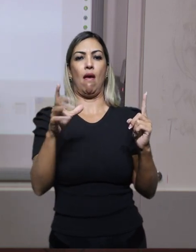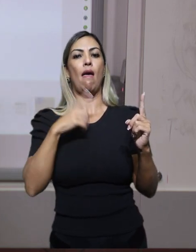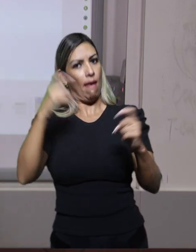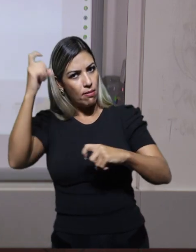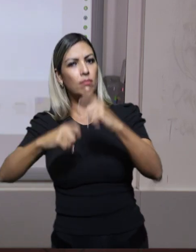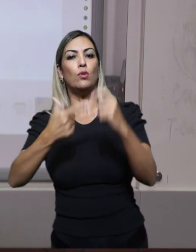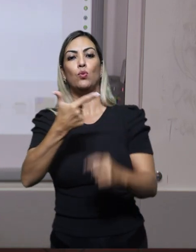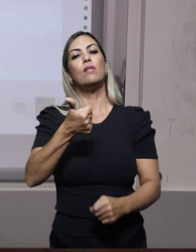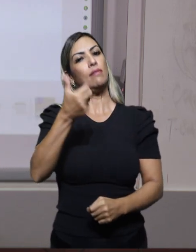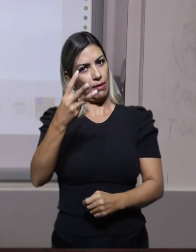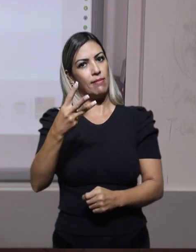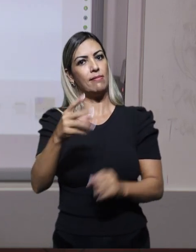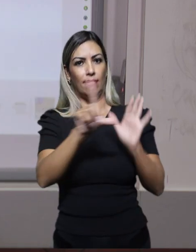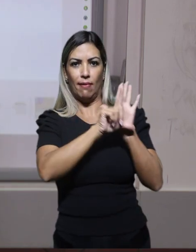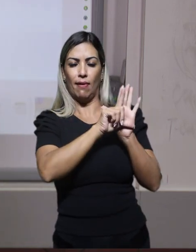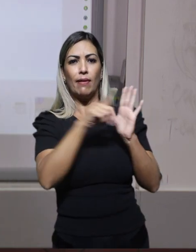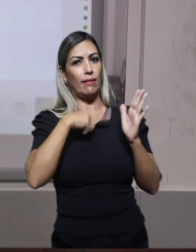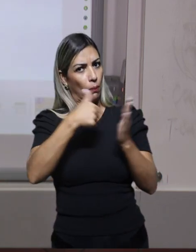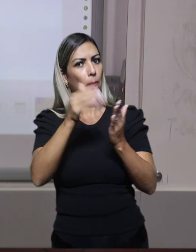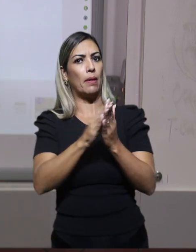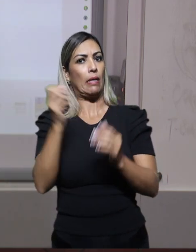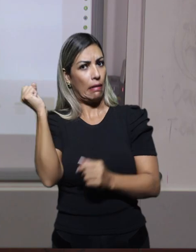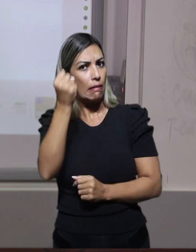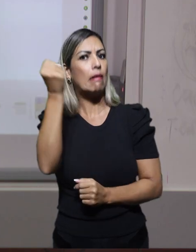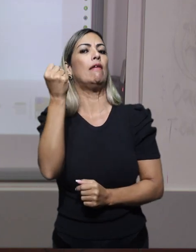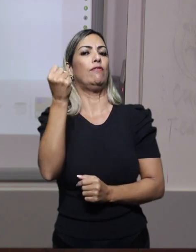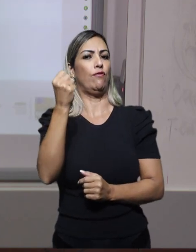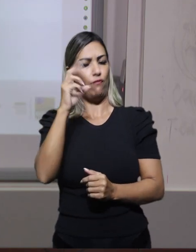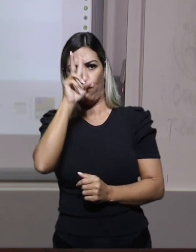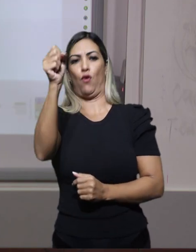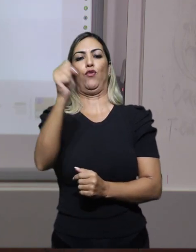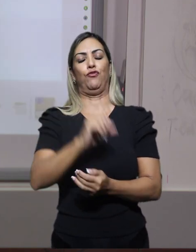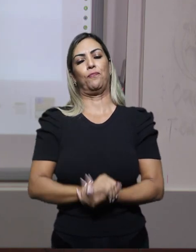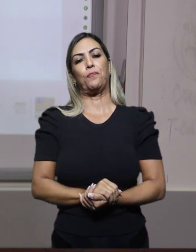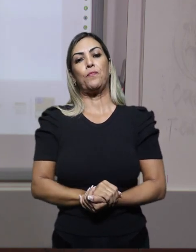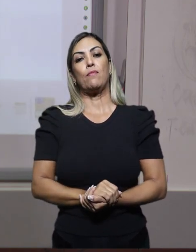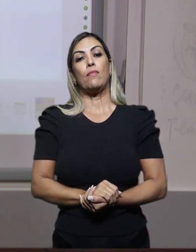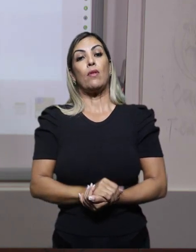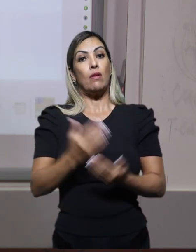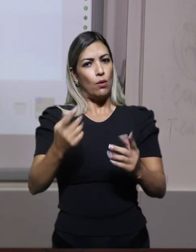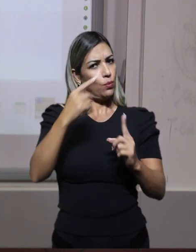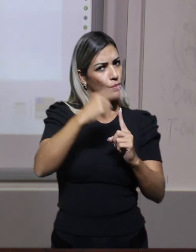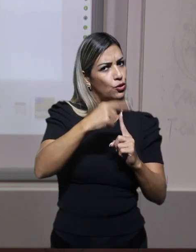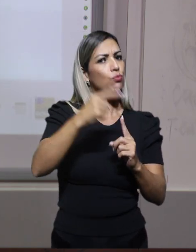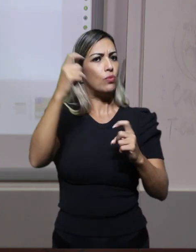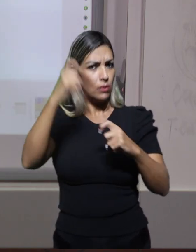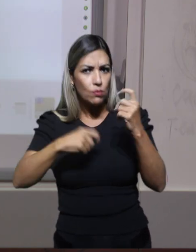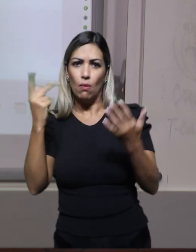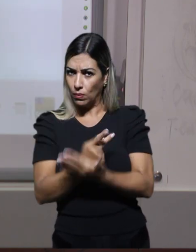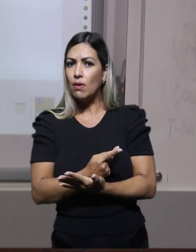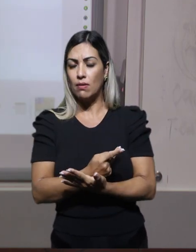do 213, que tem uma pena mais grave. Então, um ato libidinoso, por exemplo,